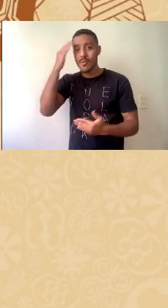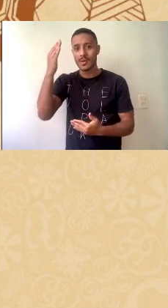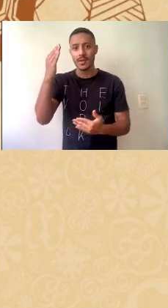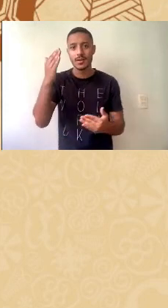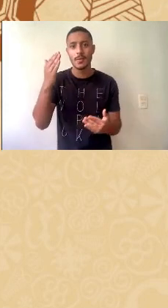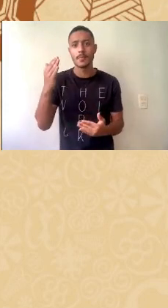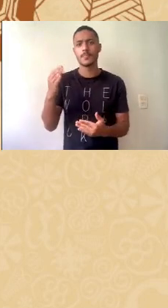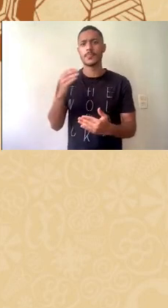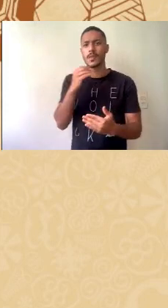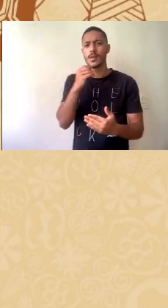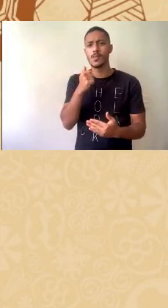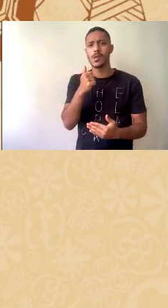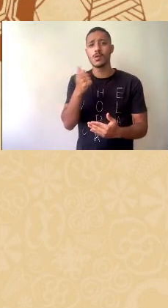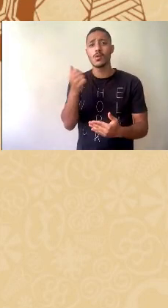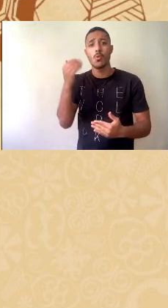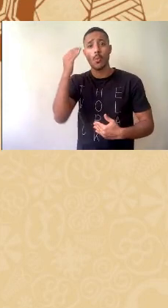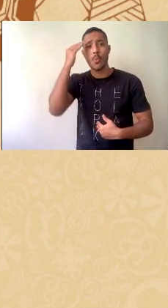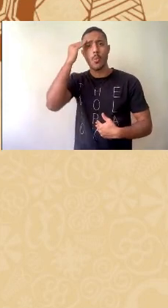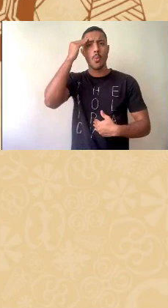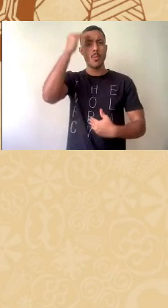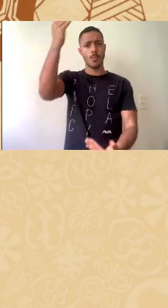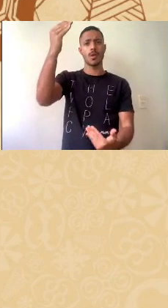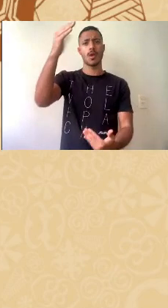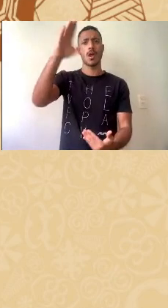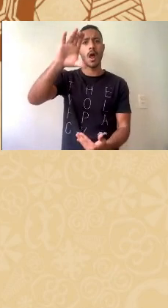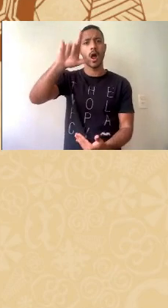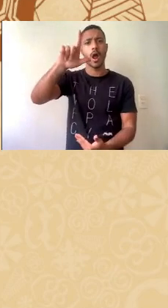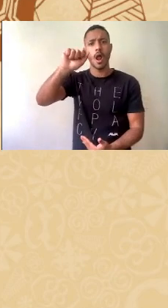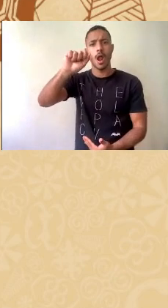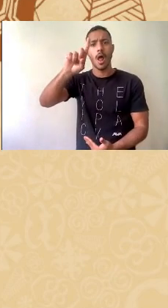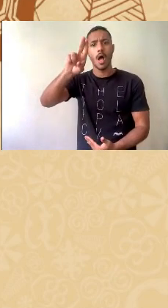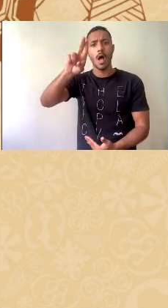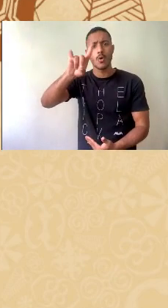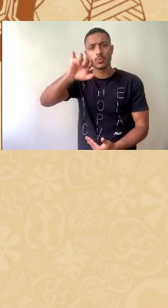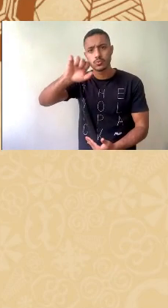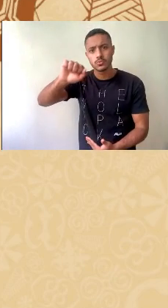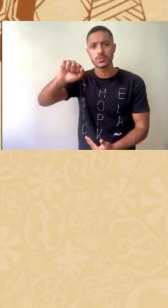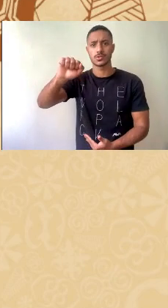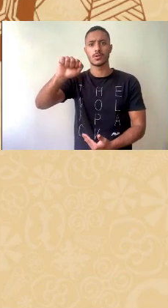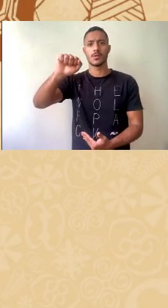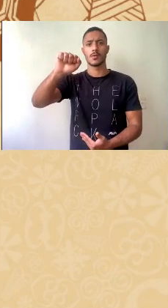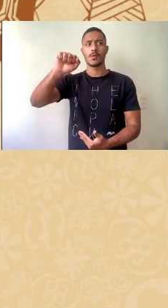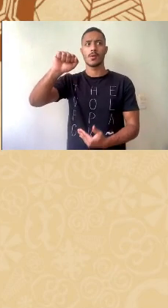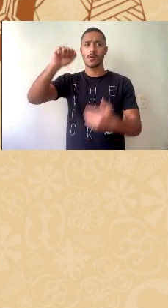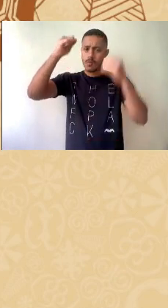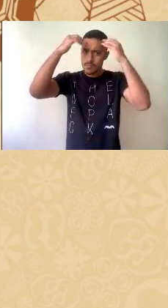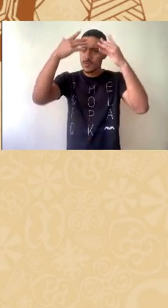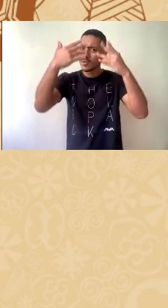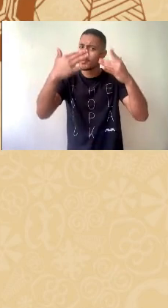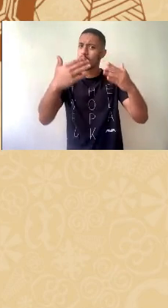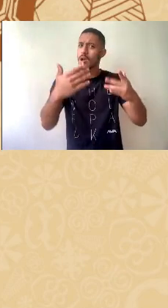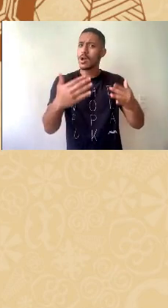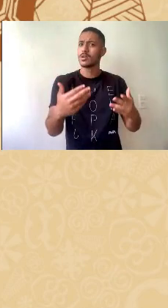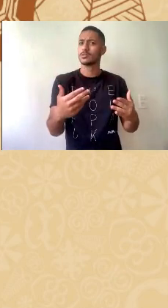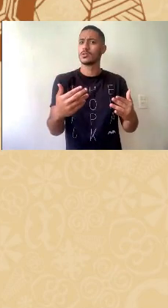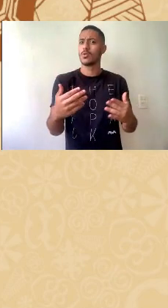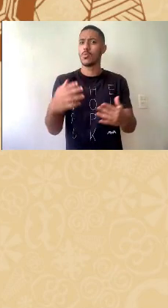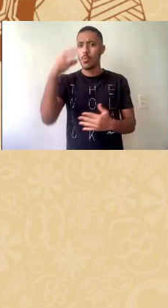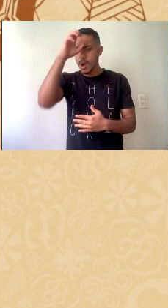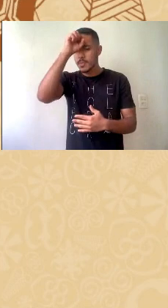Bem, obrigado, viu, Cláudia, pela sua exposição, aprendi bastante aqui.